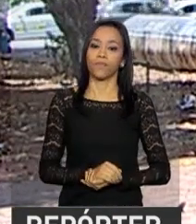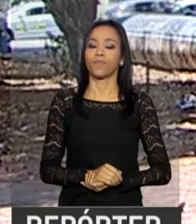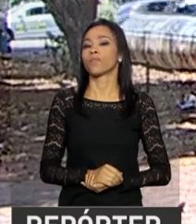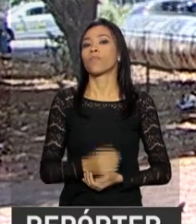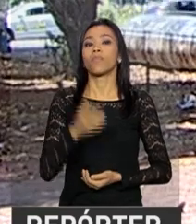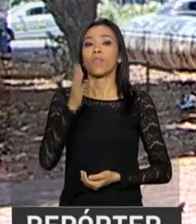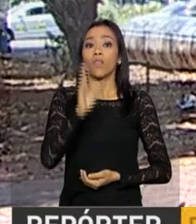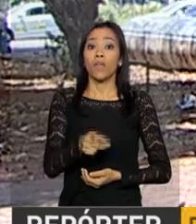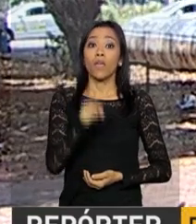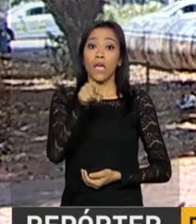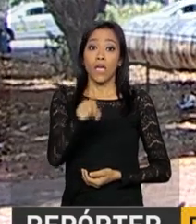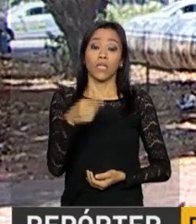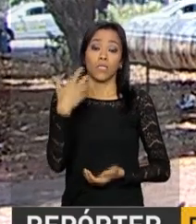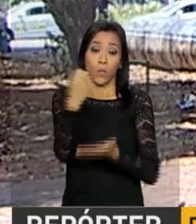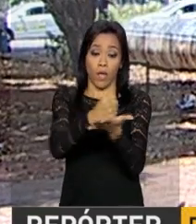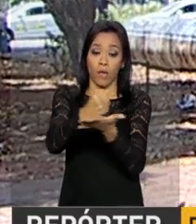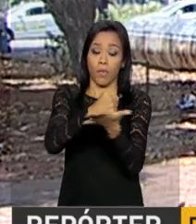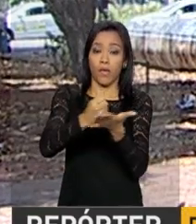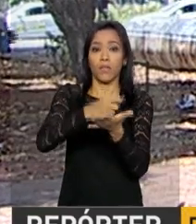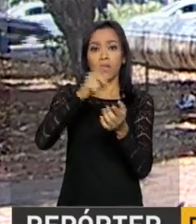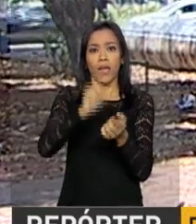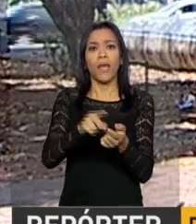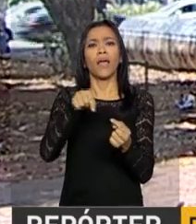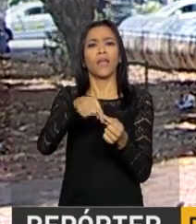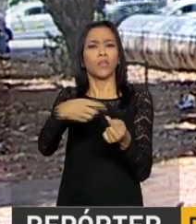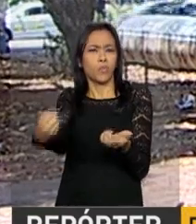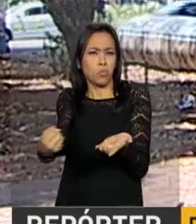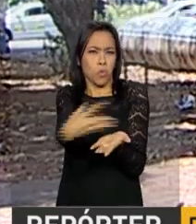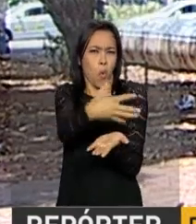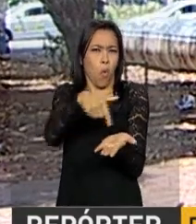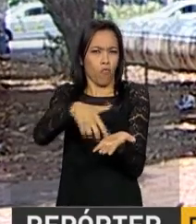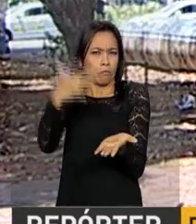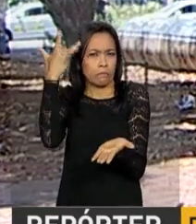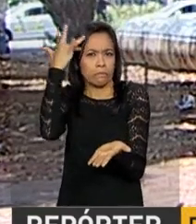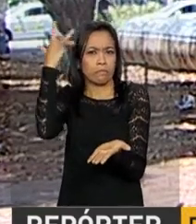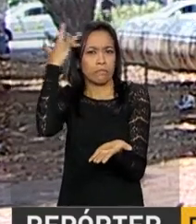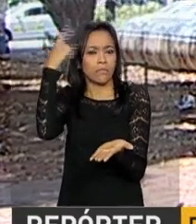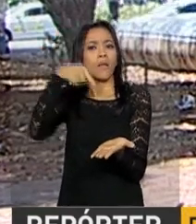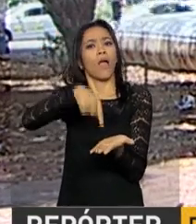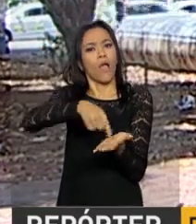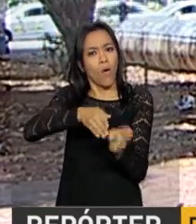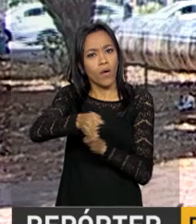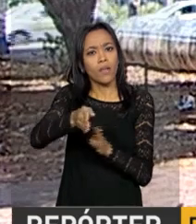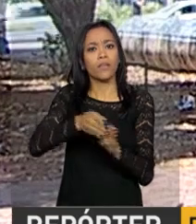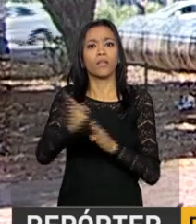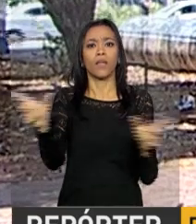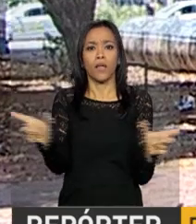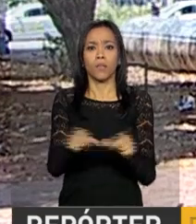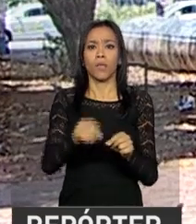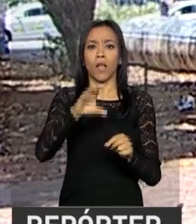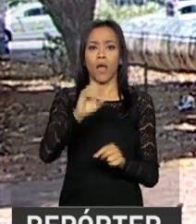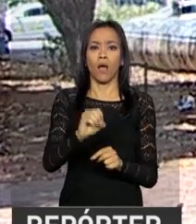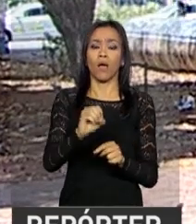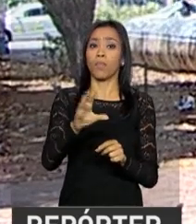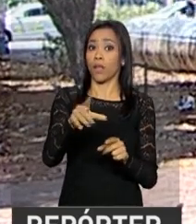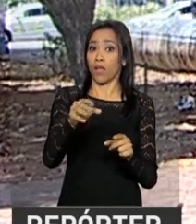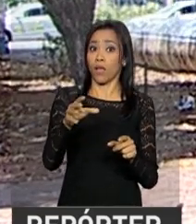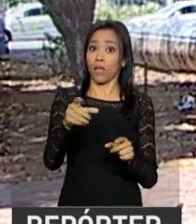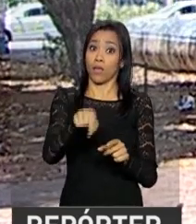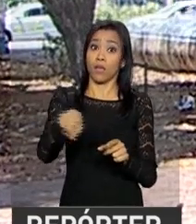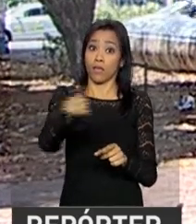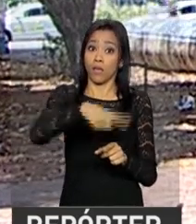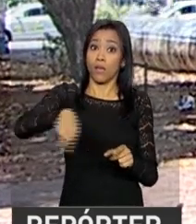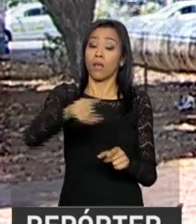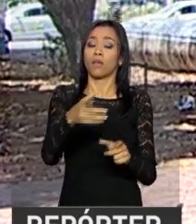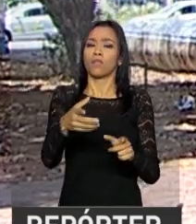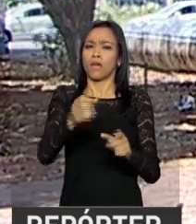O Dolutegravir é um antirretroviral inovador de ponta. Ele é indicado pela Organização Mundial da Saúde. Ele vai